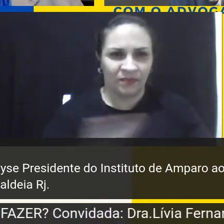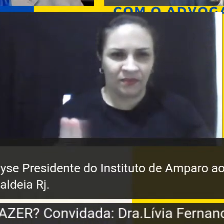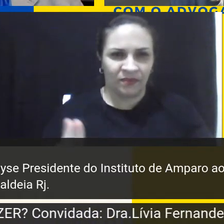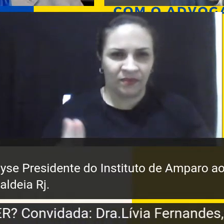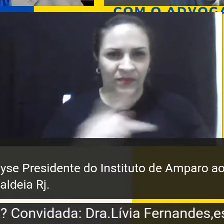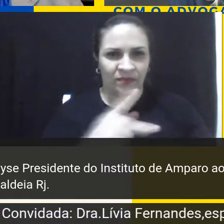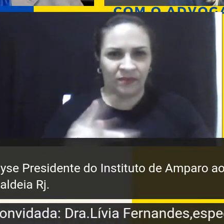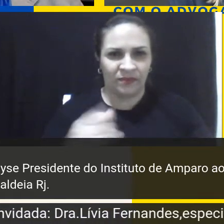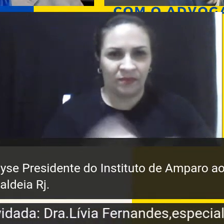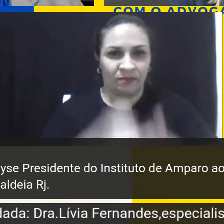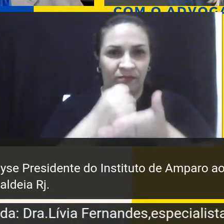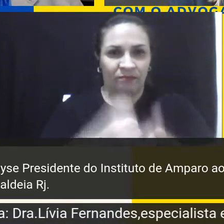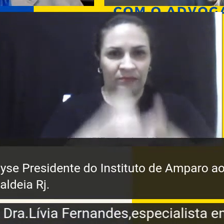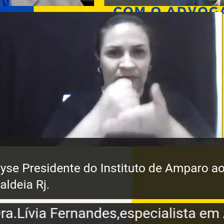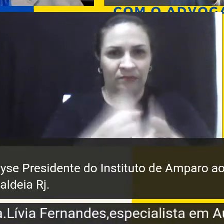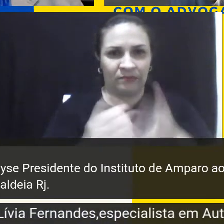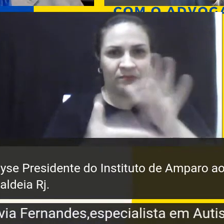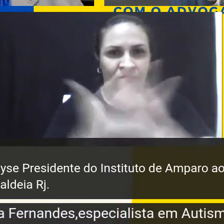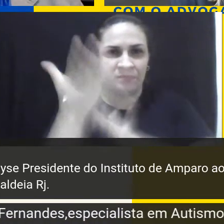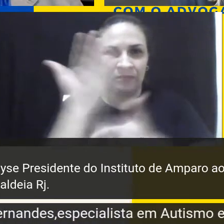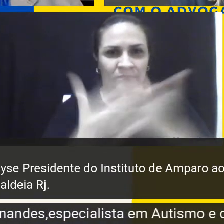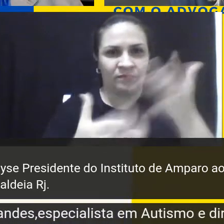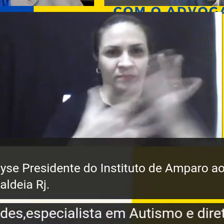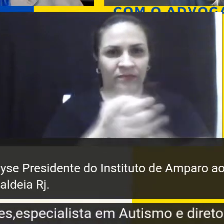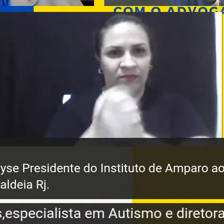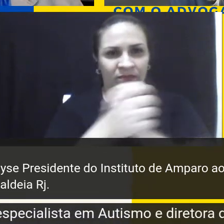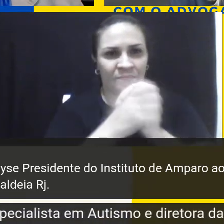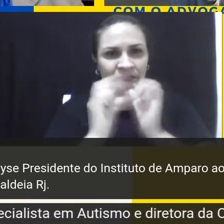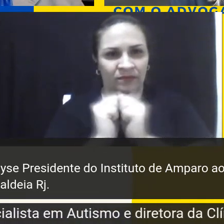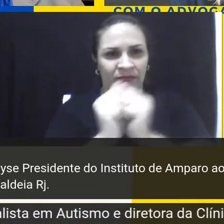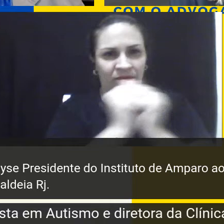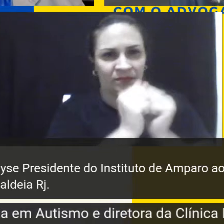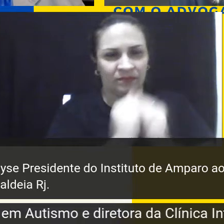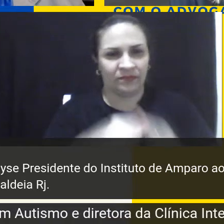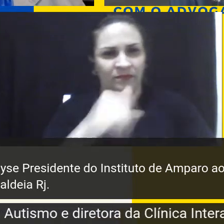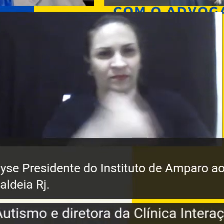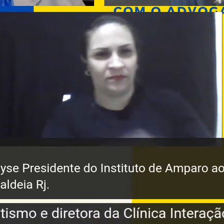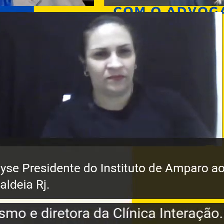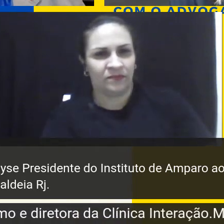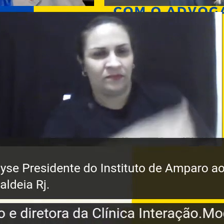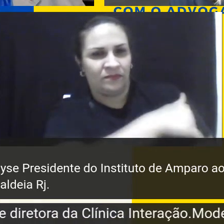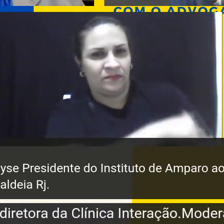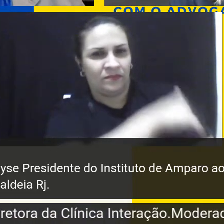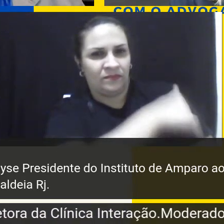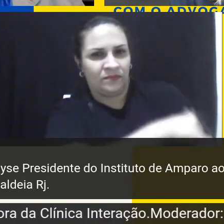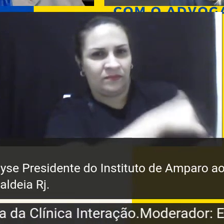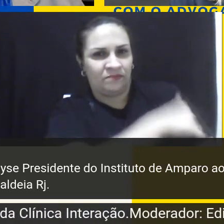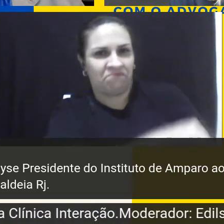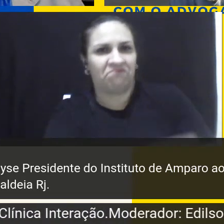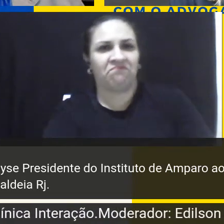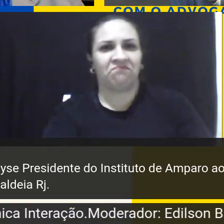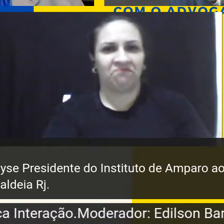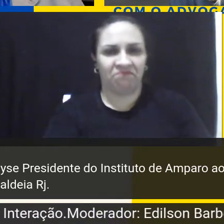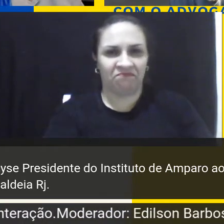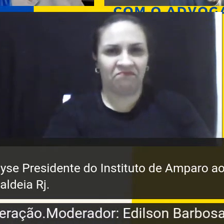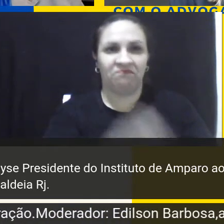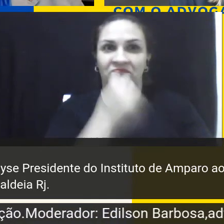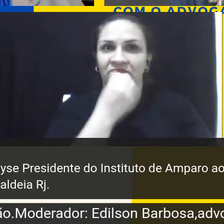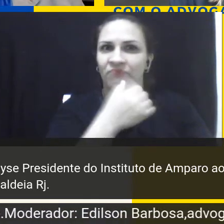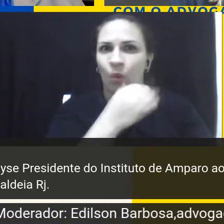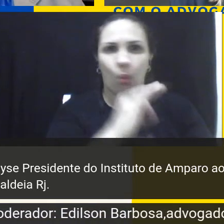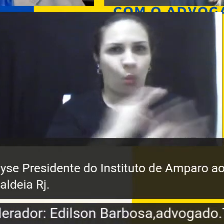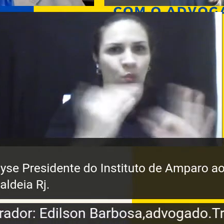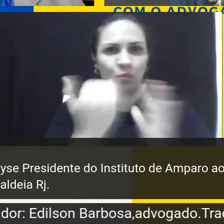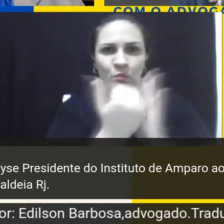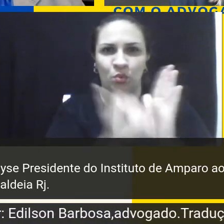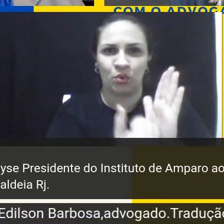aos Autistas, Mãos Unidas, em São Pedro da Aldeia, Rio de Janeiro. Lívia, ela tem um grande projeto lá,